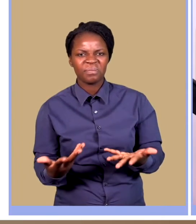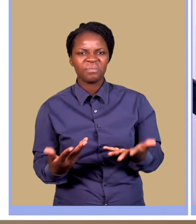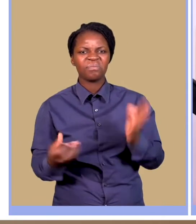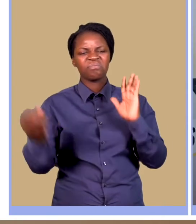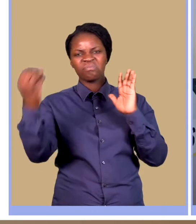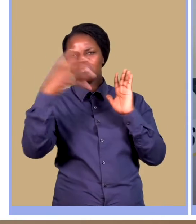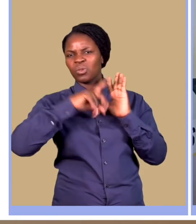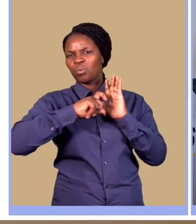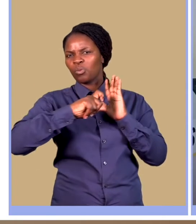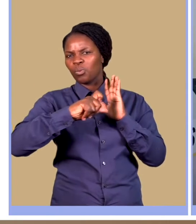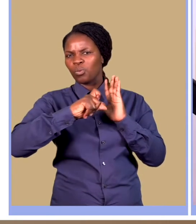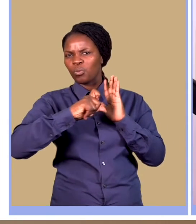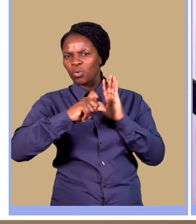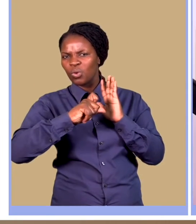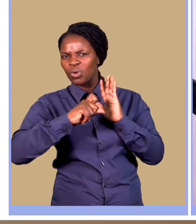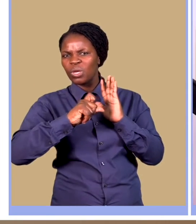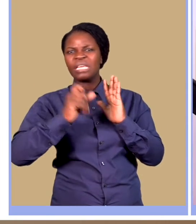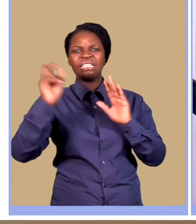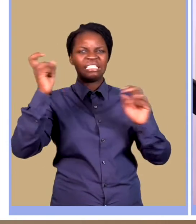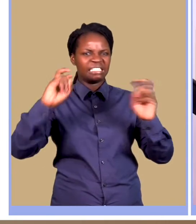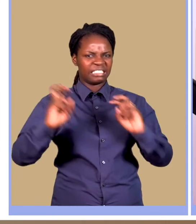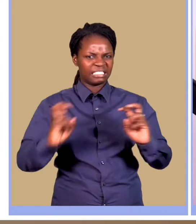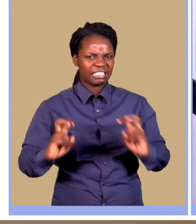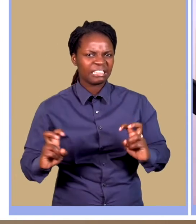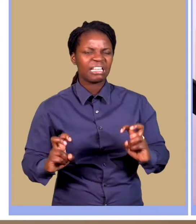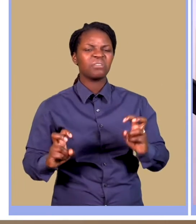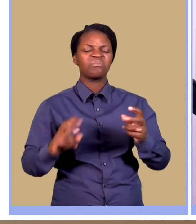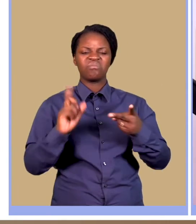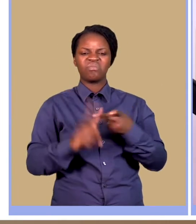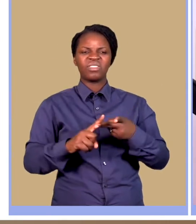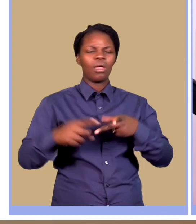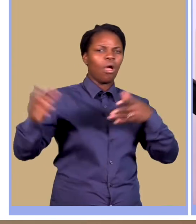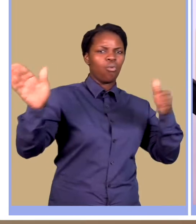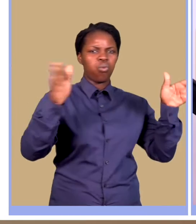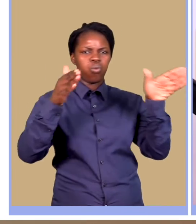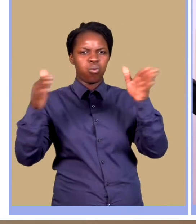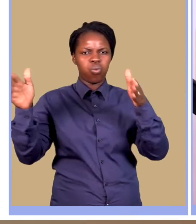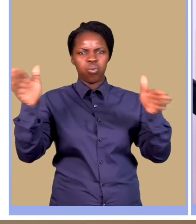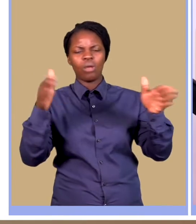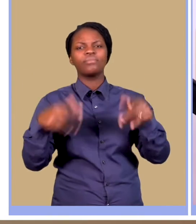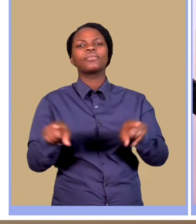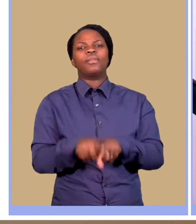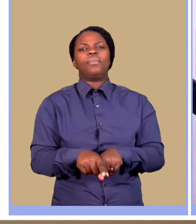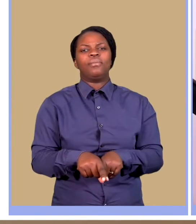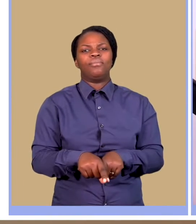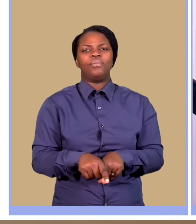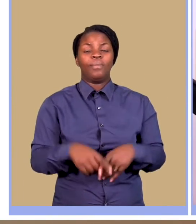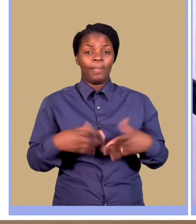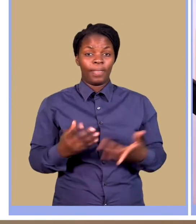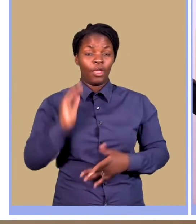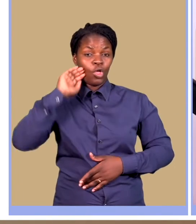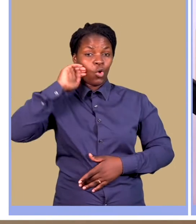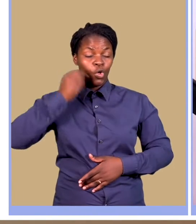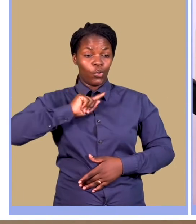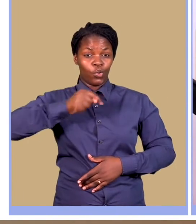eólica, estamos a falar de energia solar. Então, muitas das vezes, quando nós somos jovens, falamos de energia solar, estamos a falar, isso